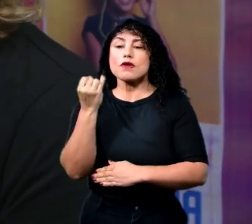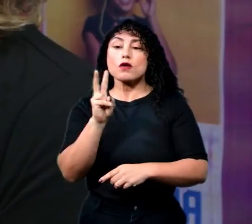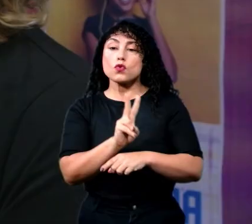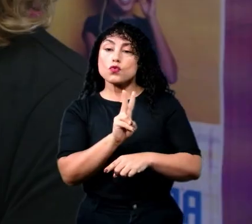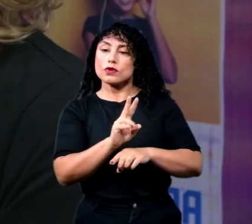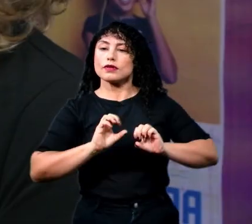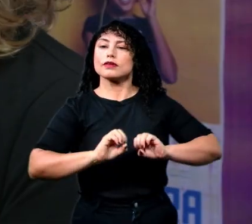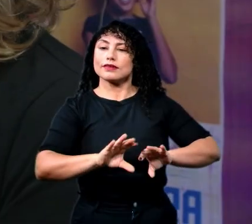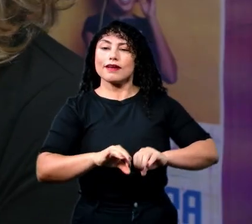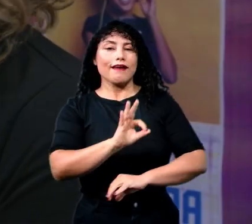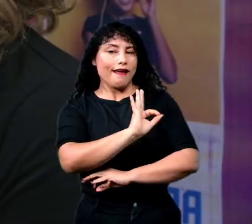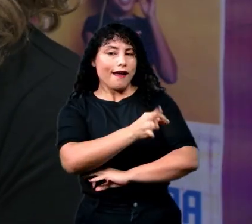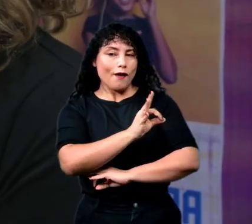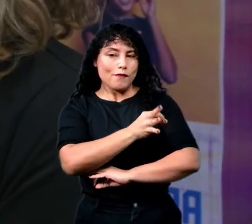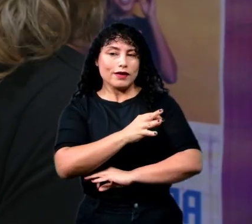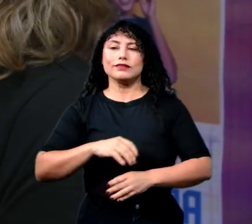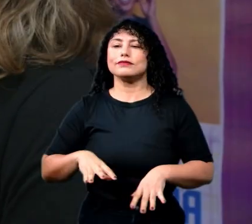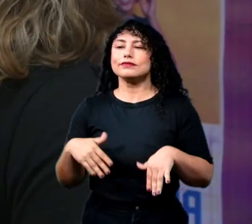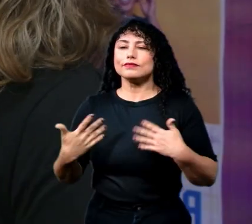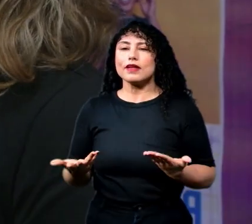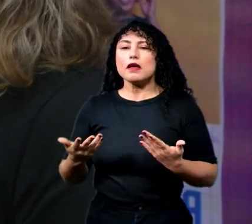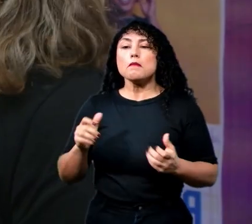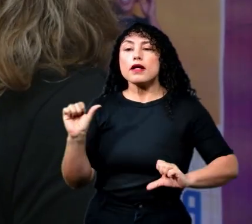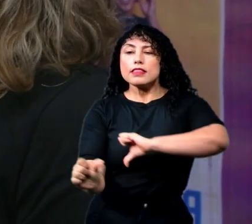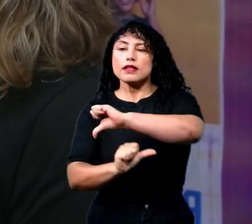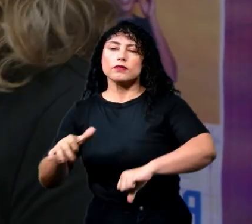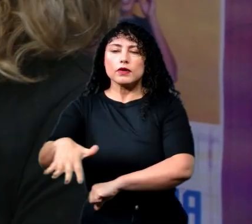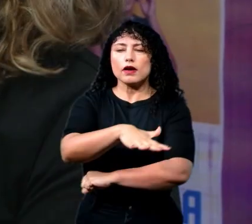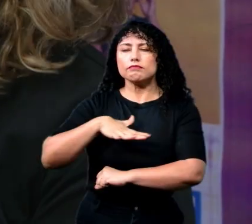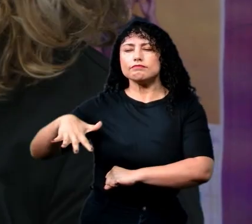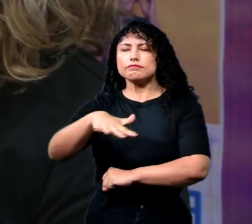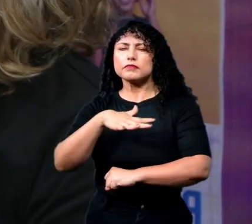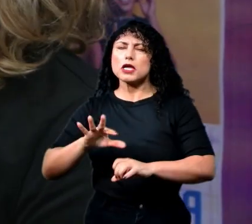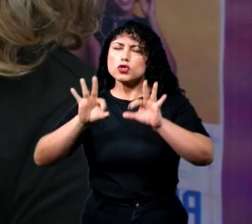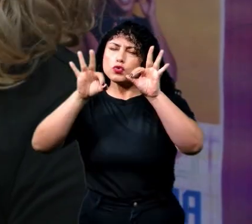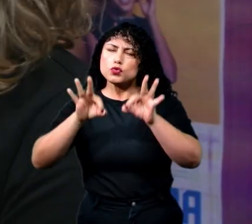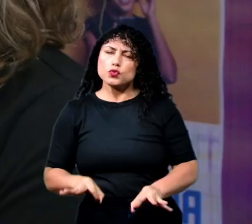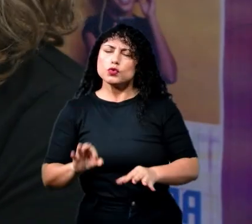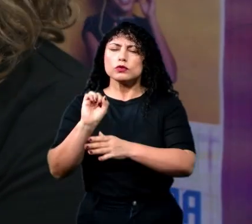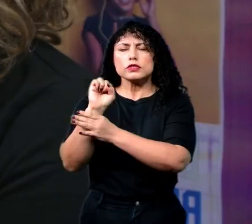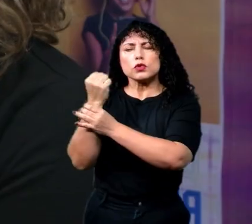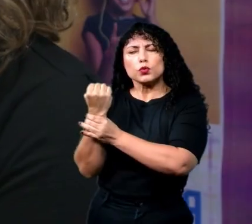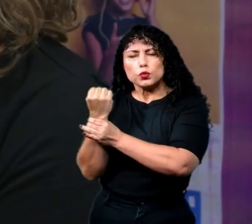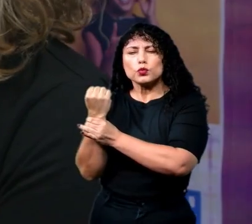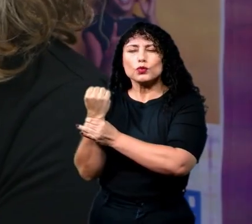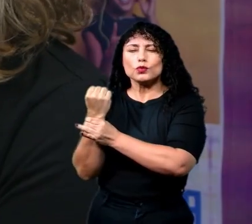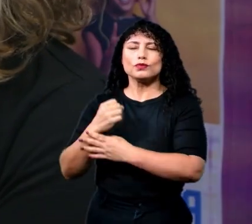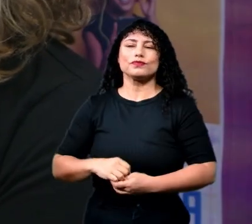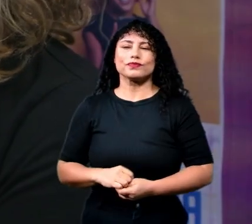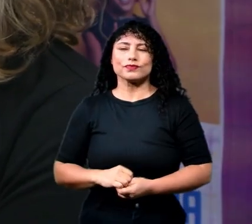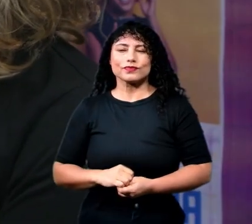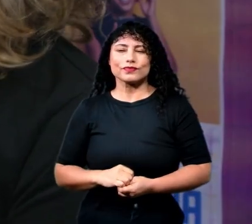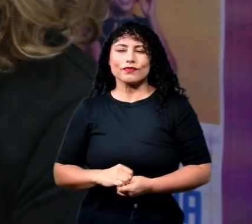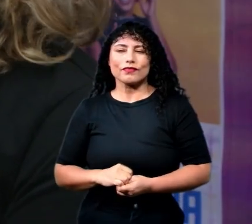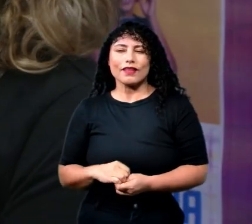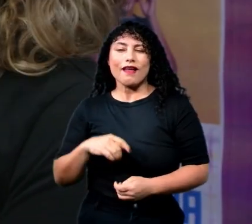e educativo, realmente, né? Para transformar esse ambiente um pouco mais justo, um pouco mais seguro, né?